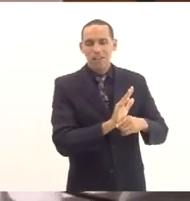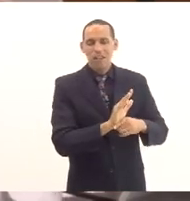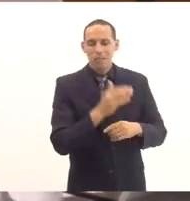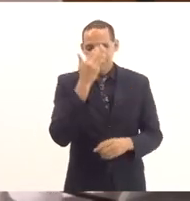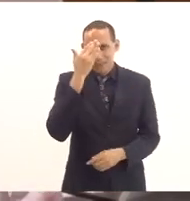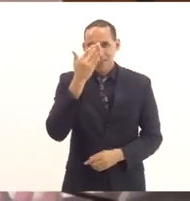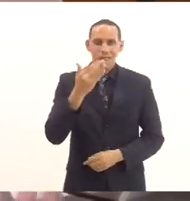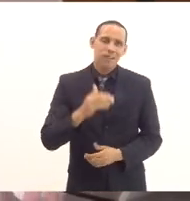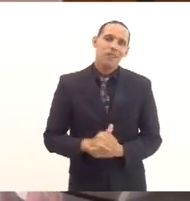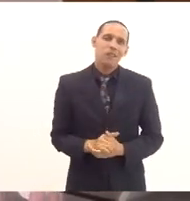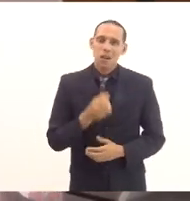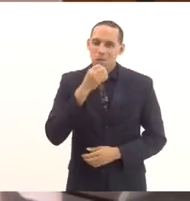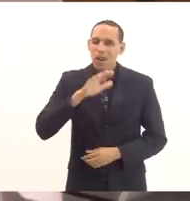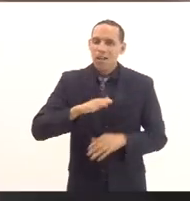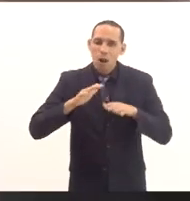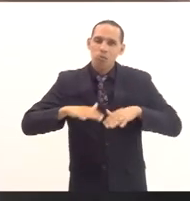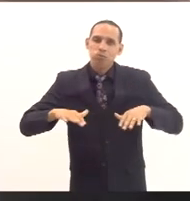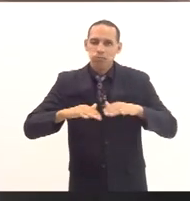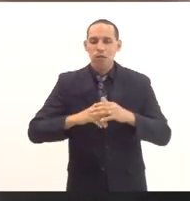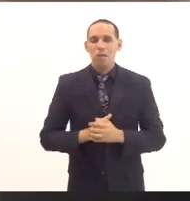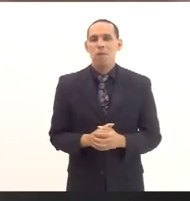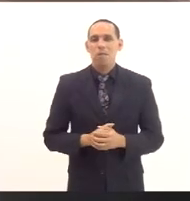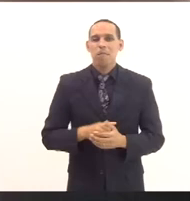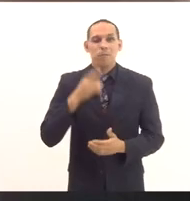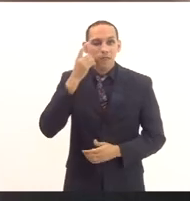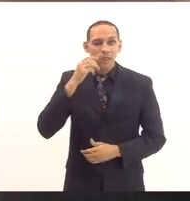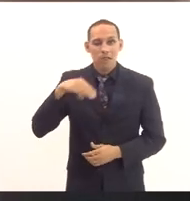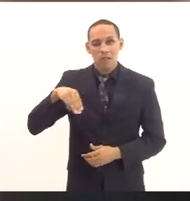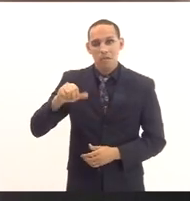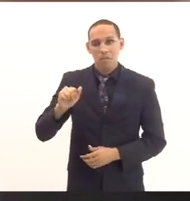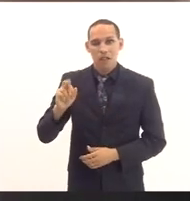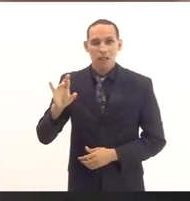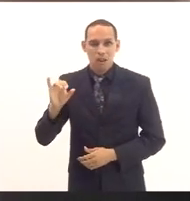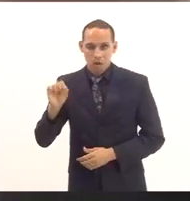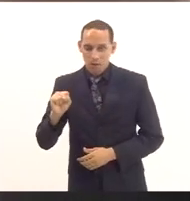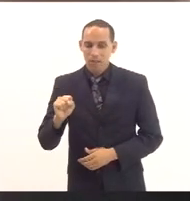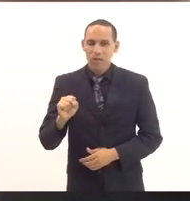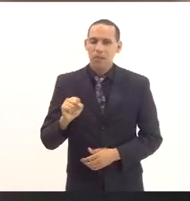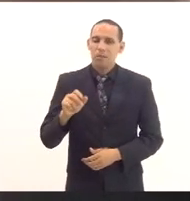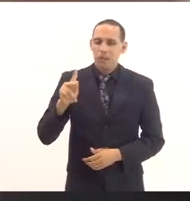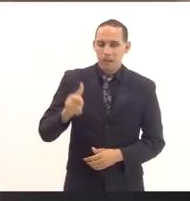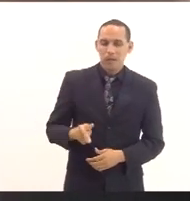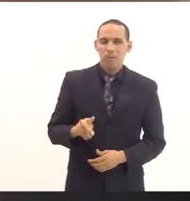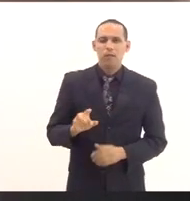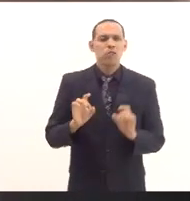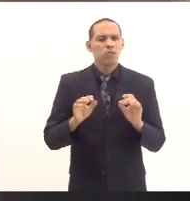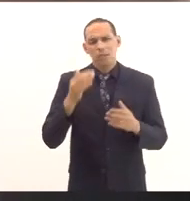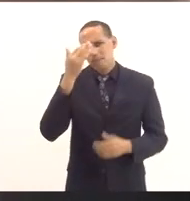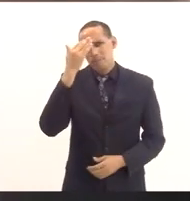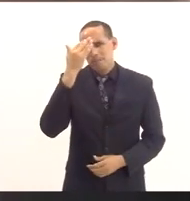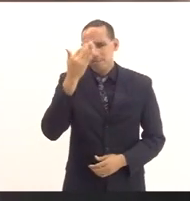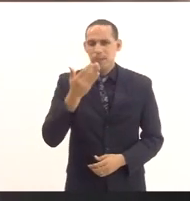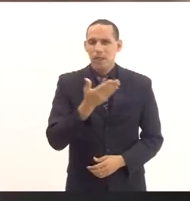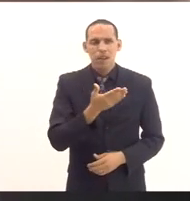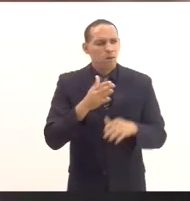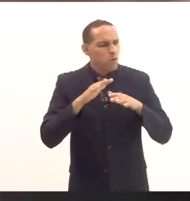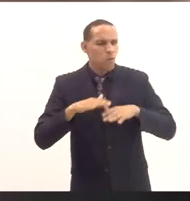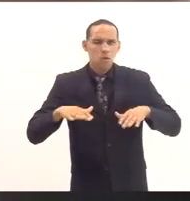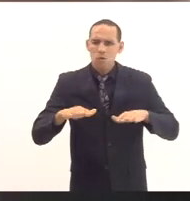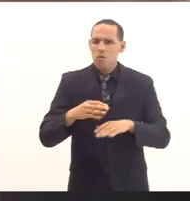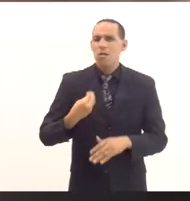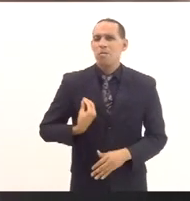obrigado a boa tarde a todos Deputado uma flor isso presidente só para agradecer a presença de todos